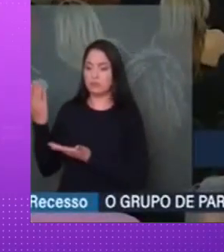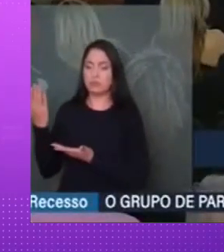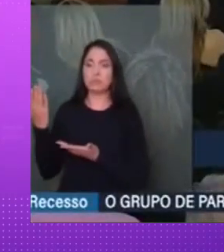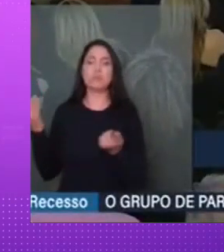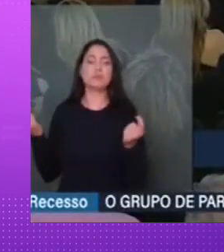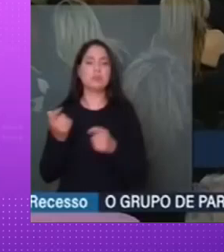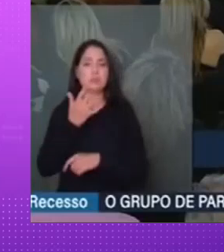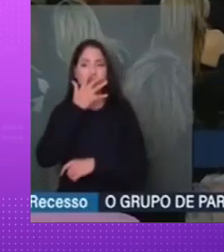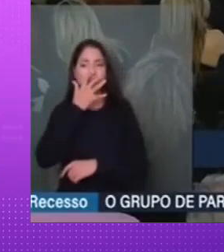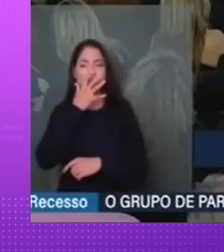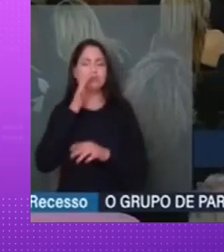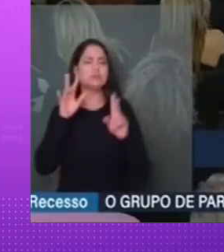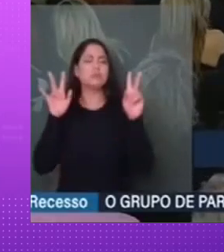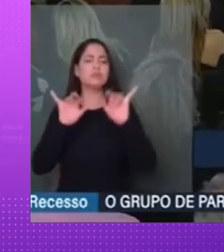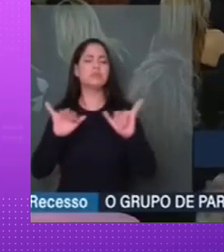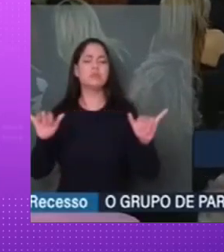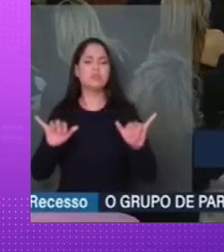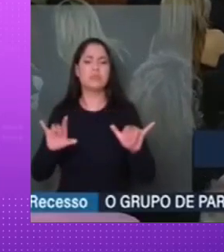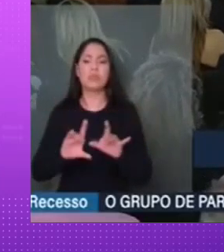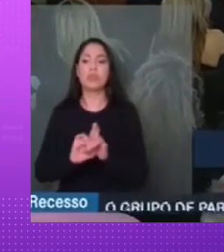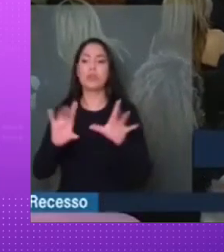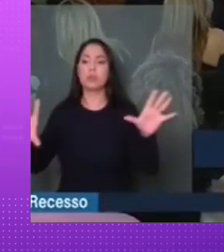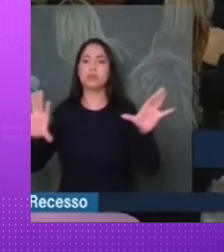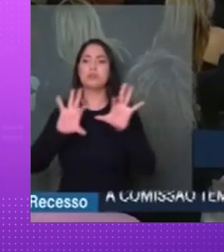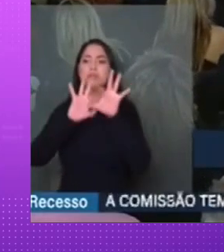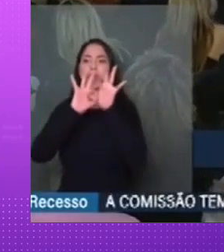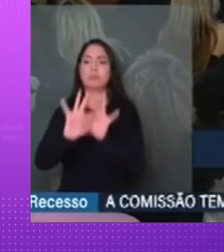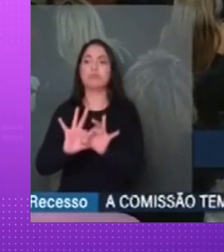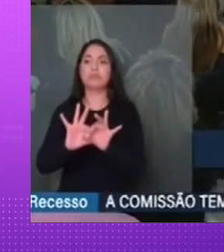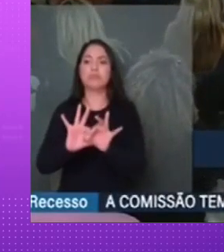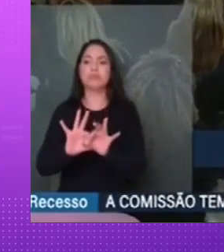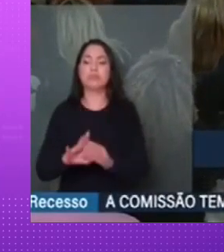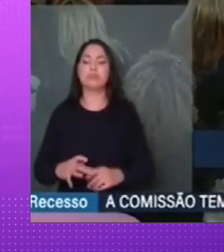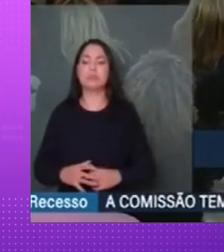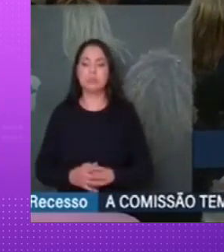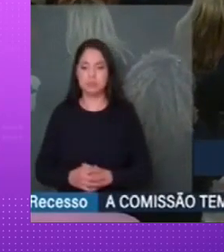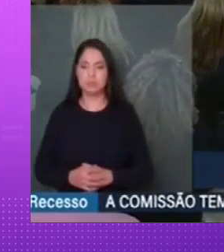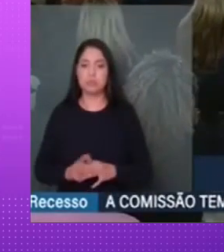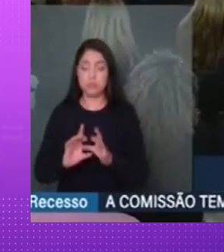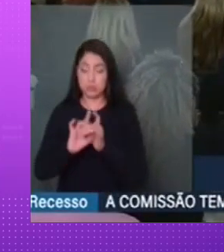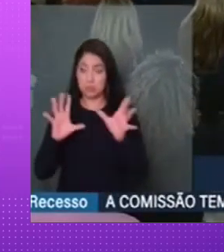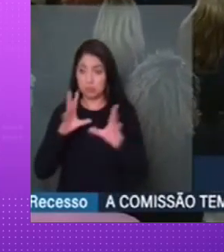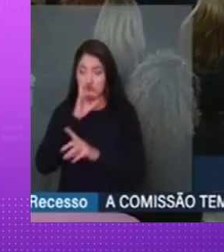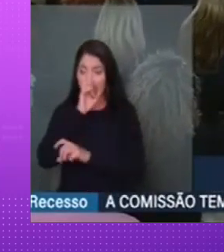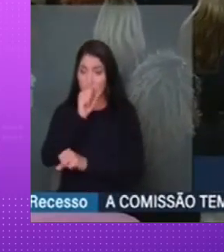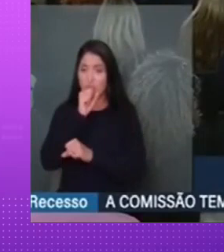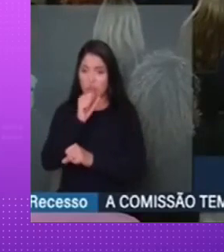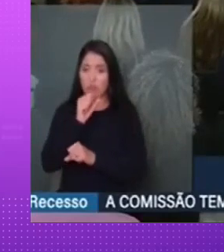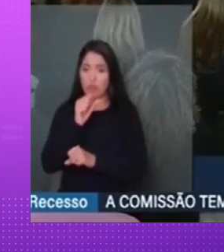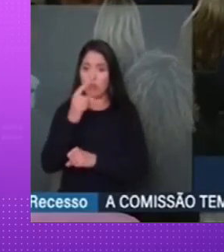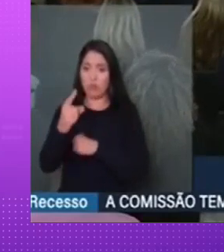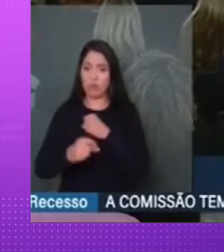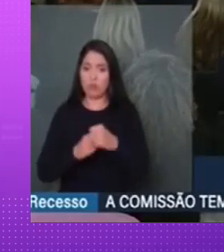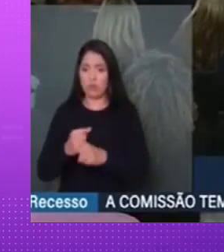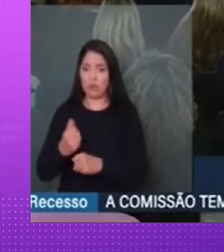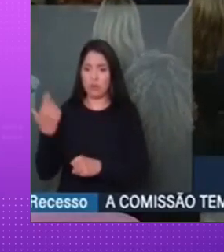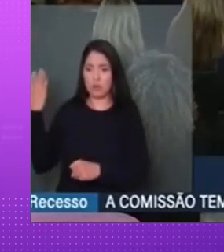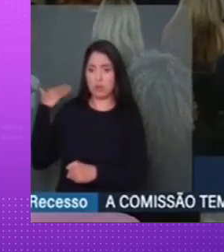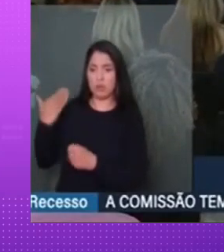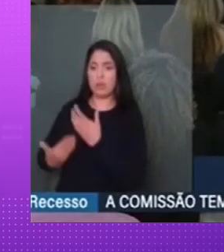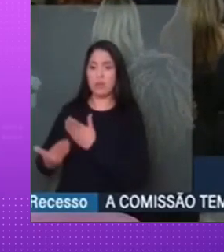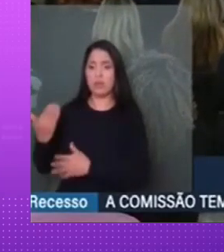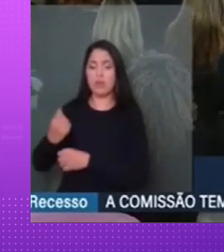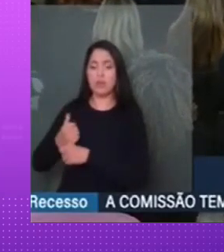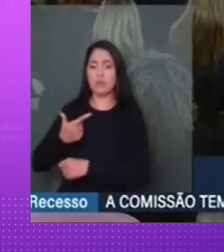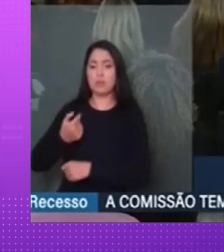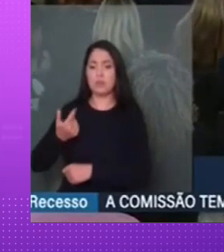RIC. Também já estamos ao vivo por lá. E você pode interagir com a gente, deixar a sua participação, o seu comentário e a sua opinião sempre através